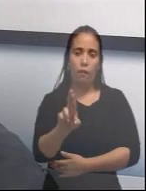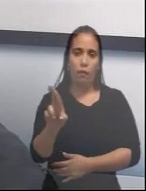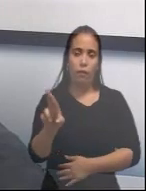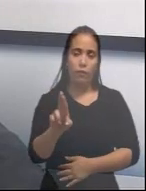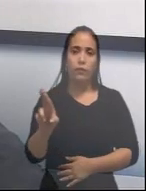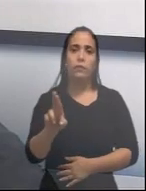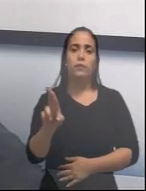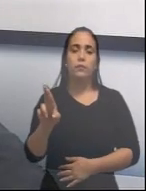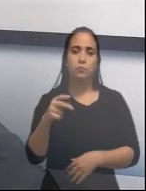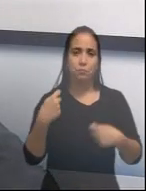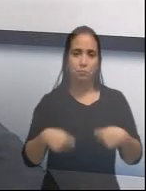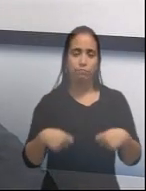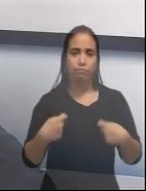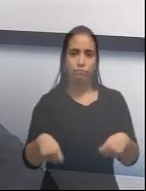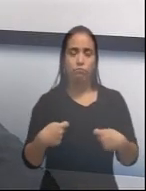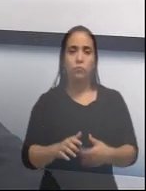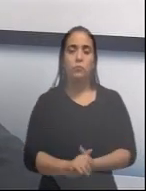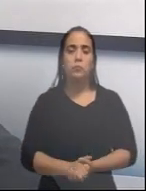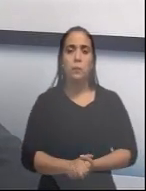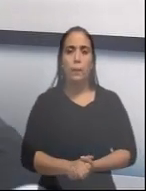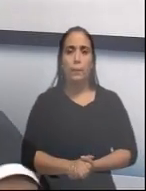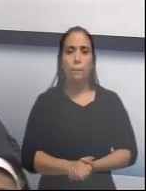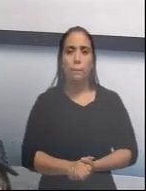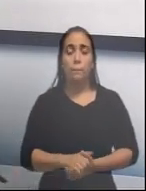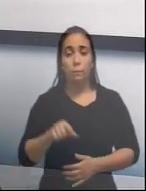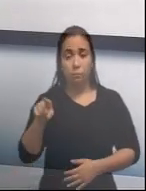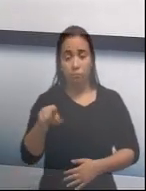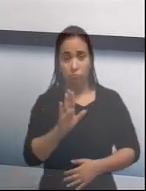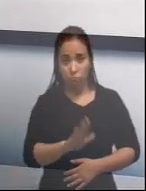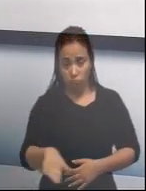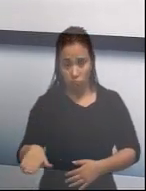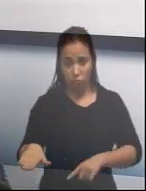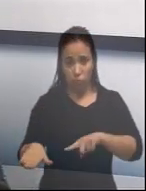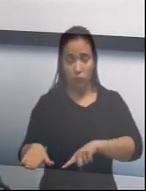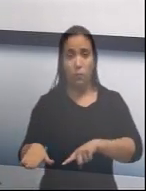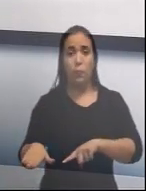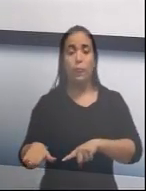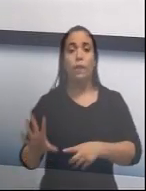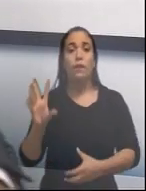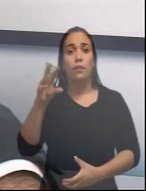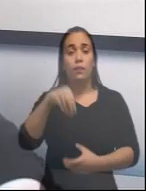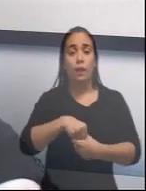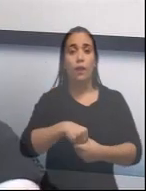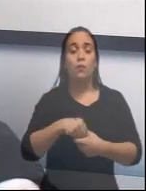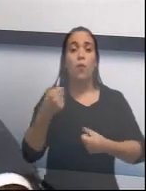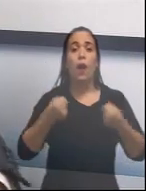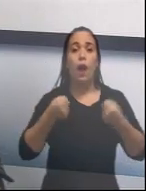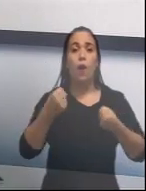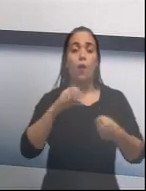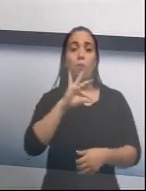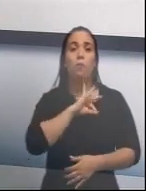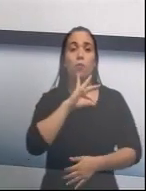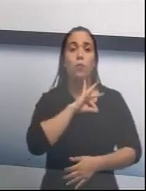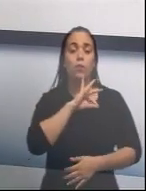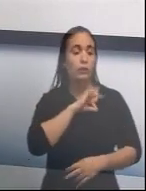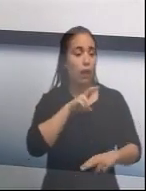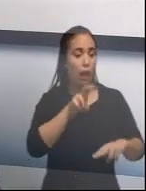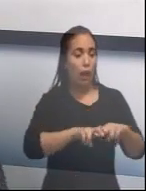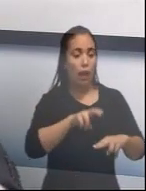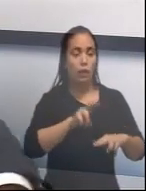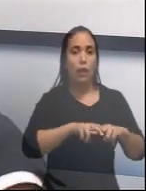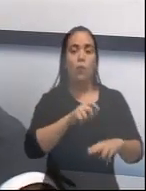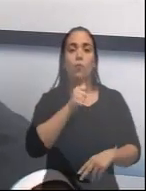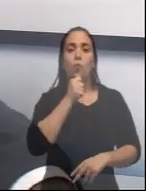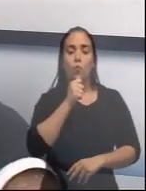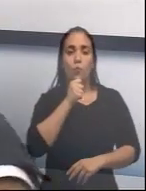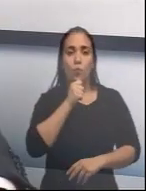R$240 do reboque. A criança foi carregada no carro da PRF sem cadeirinha. Lá no